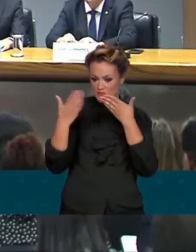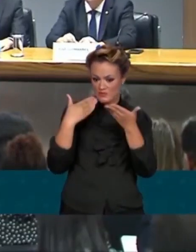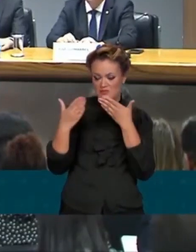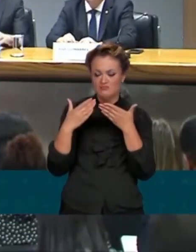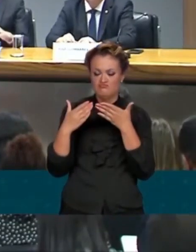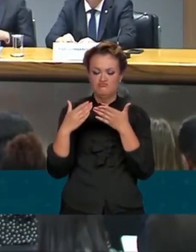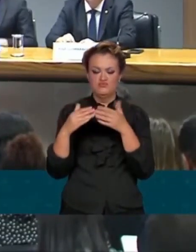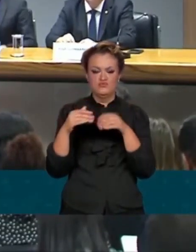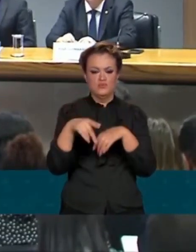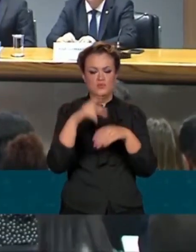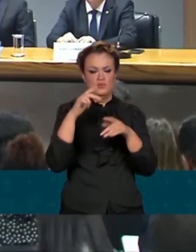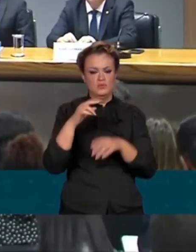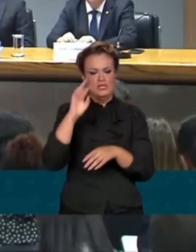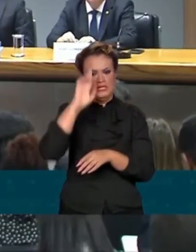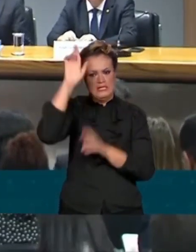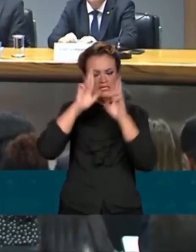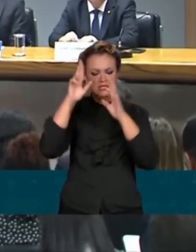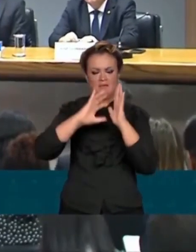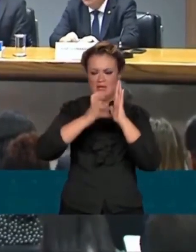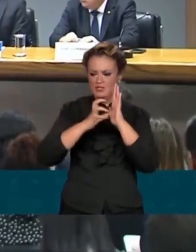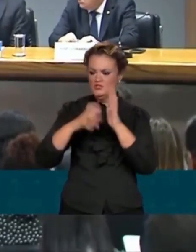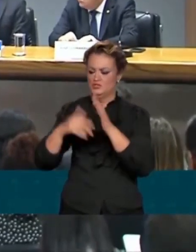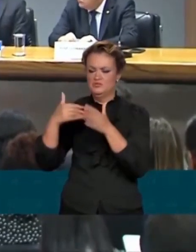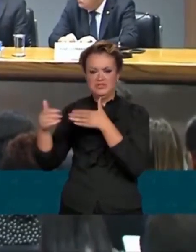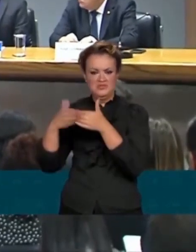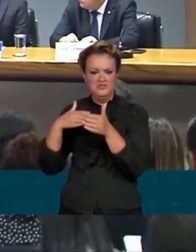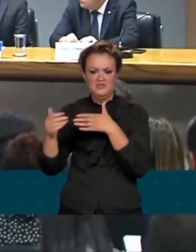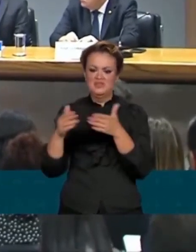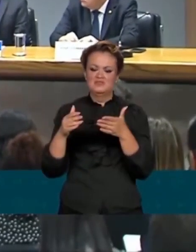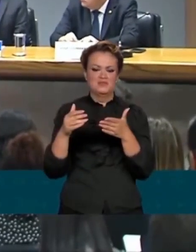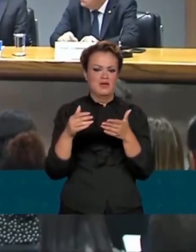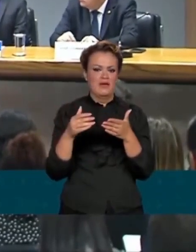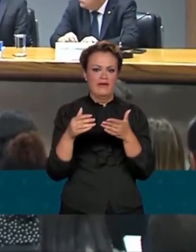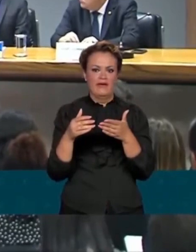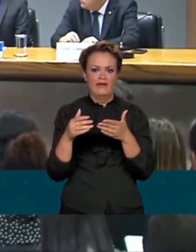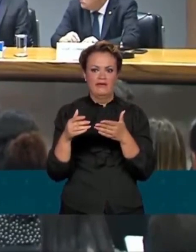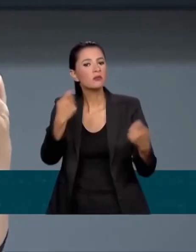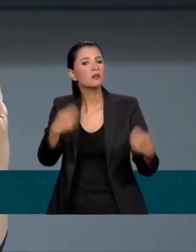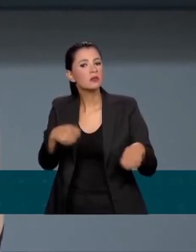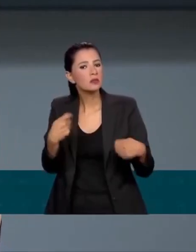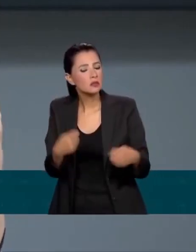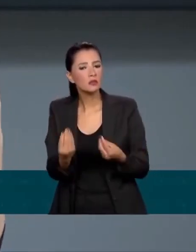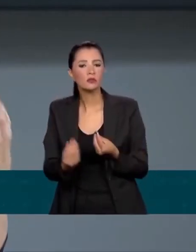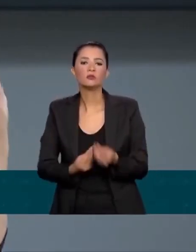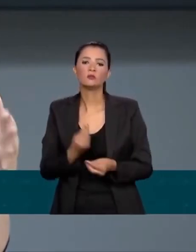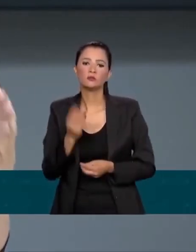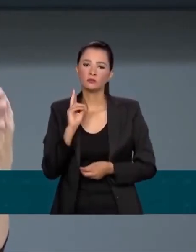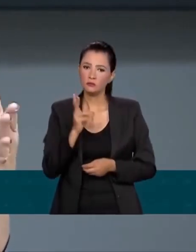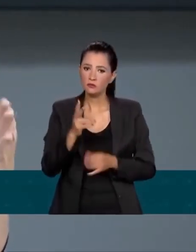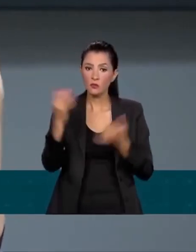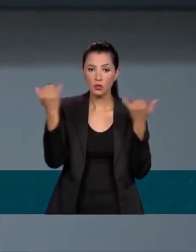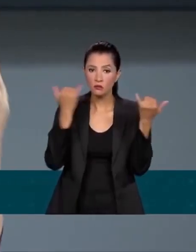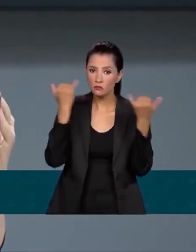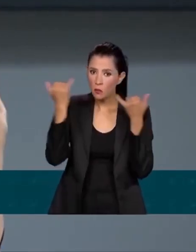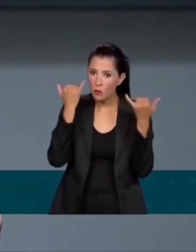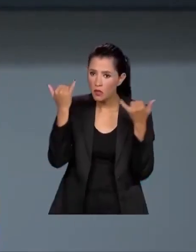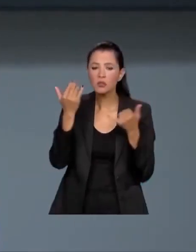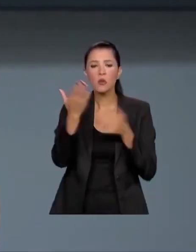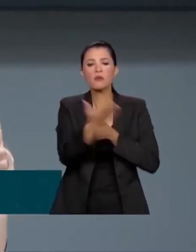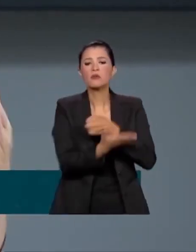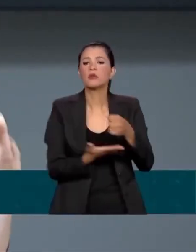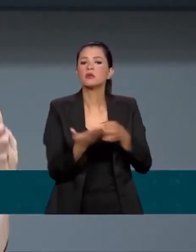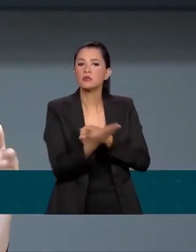considerados prioritários, como saúde, educação e segurança, entre outras áreas, e possibilitar um aumento de